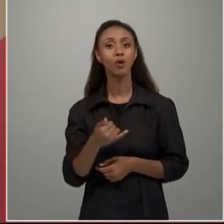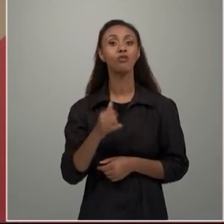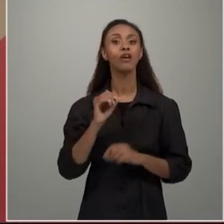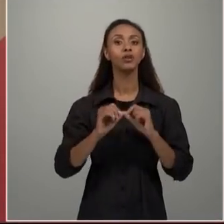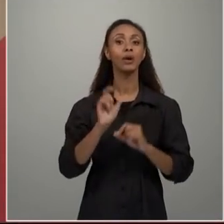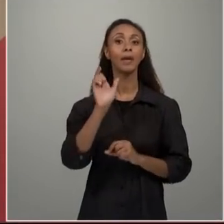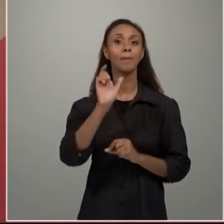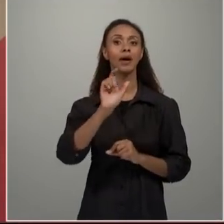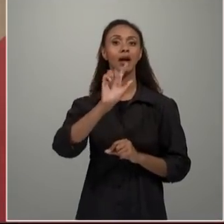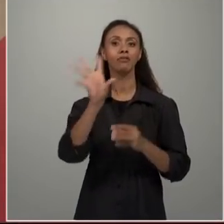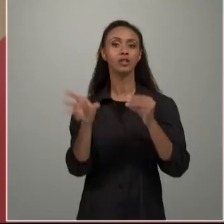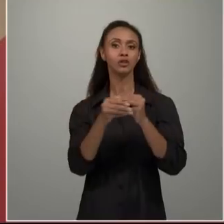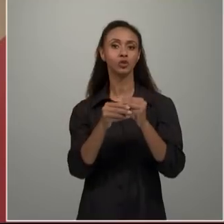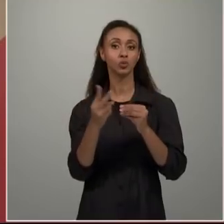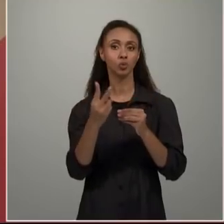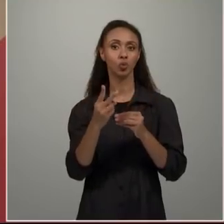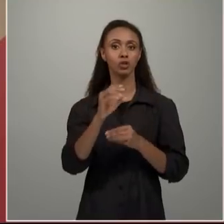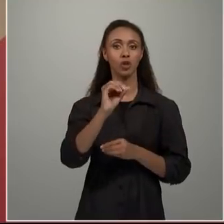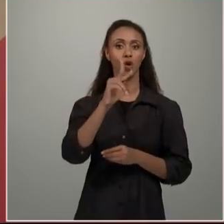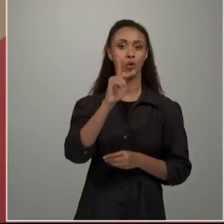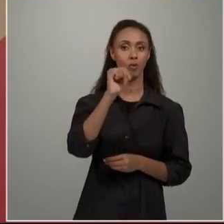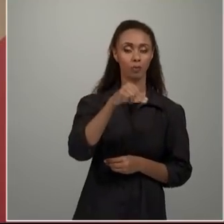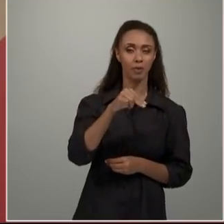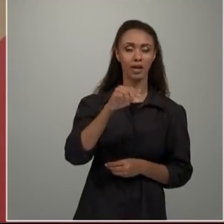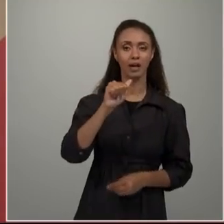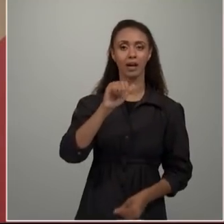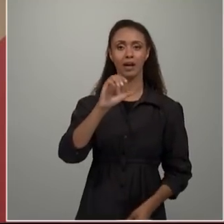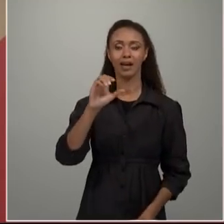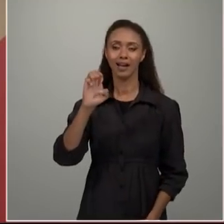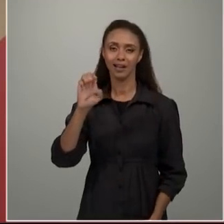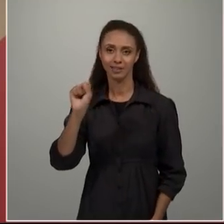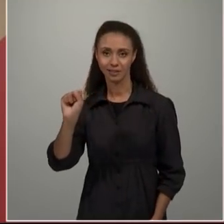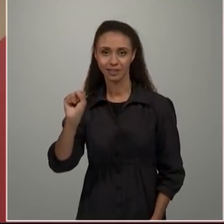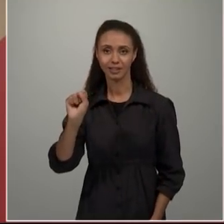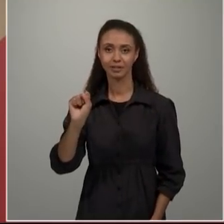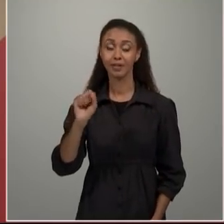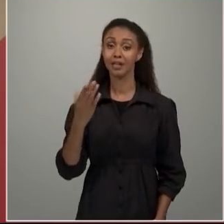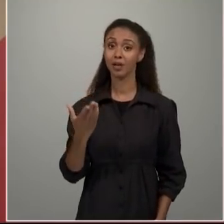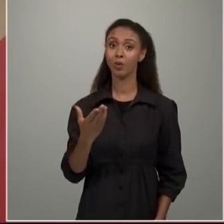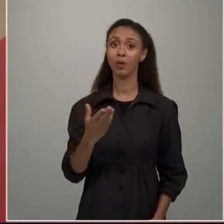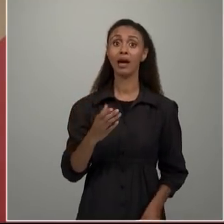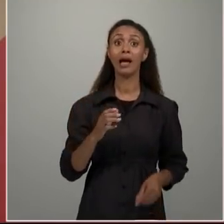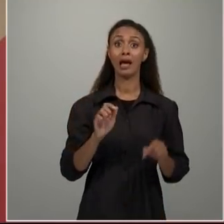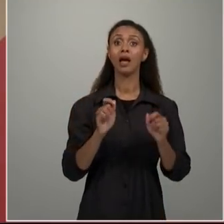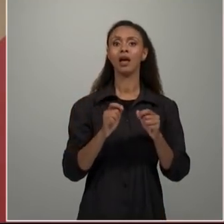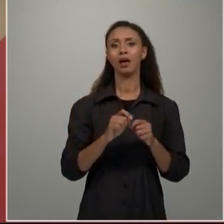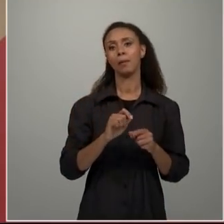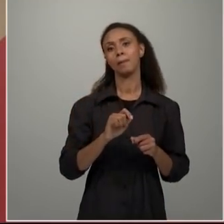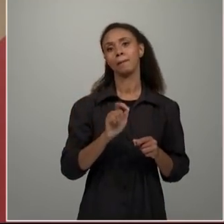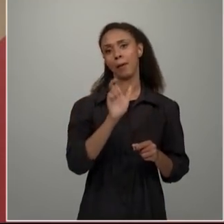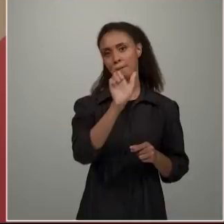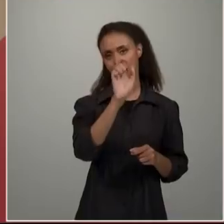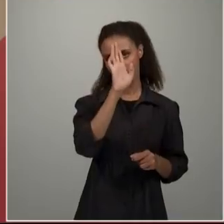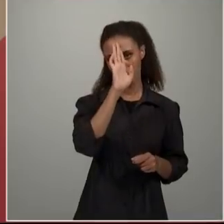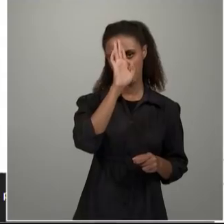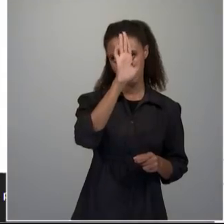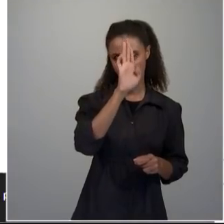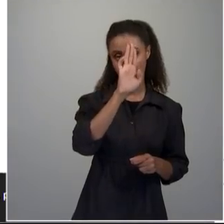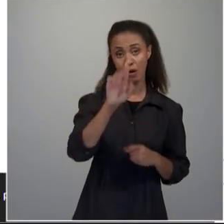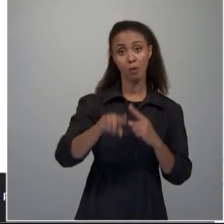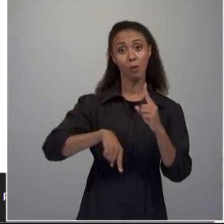então quando a gente não providencia esse banco pra vocês então vamos lá que a gente vai digitar que foi o que a gente voltou a